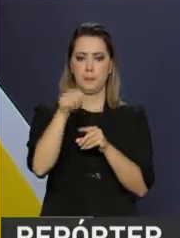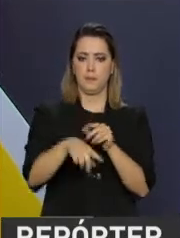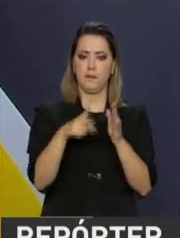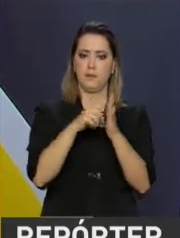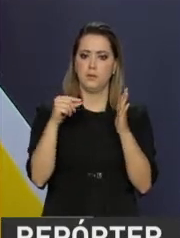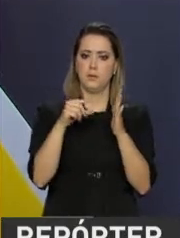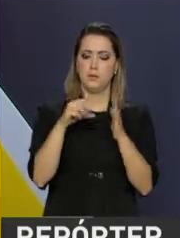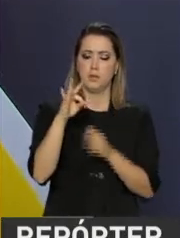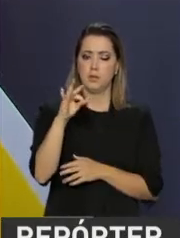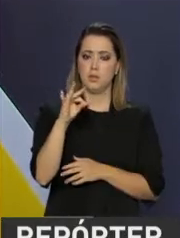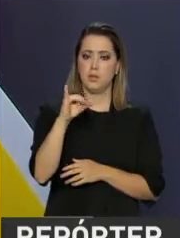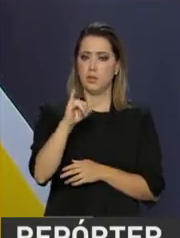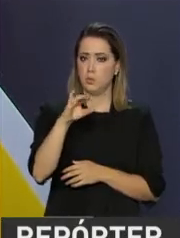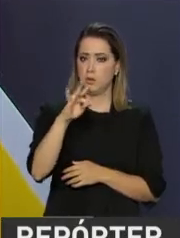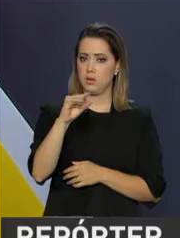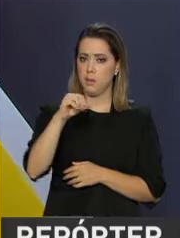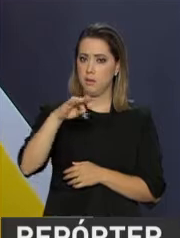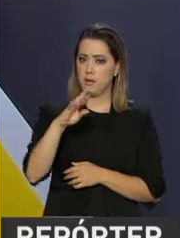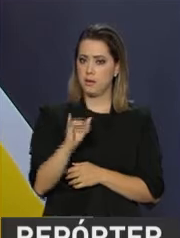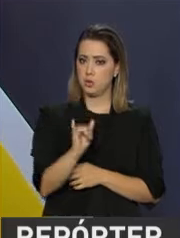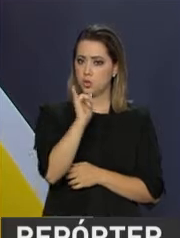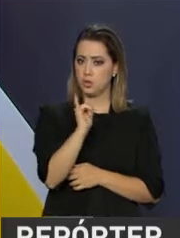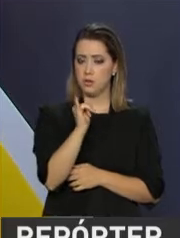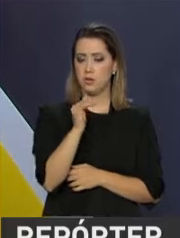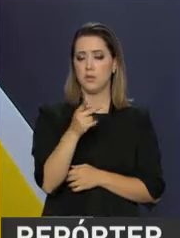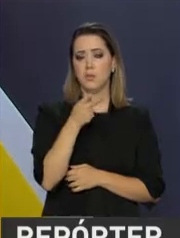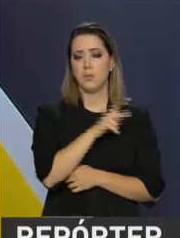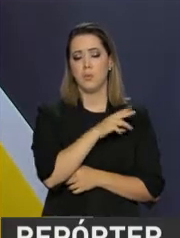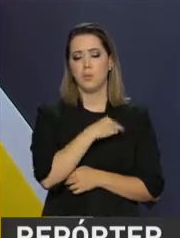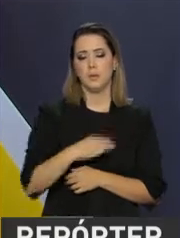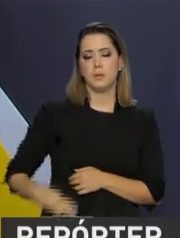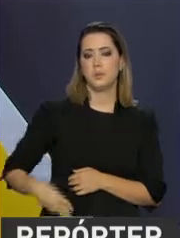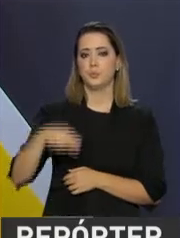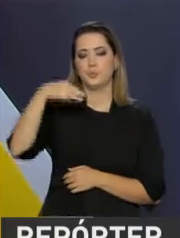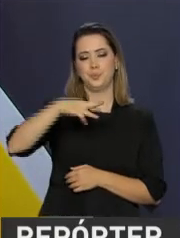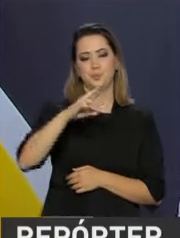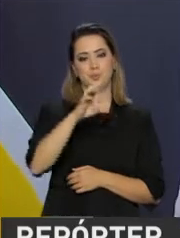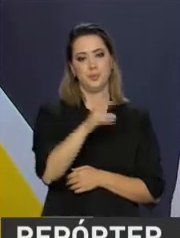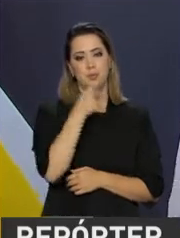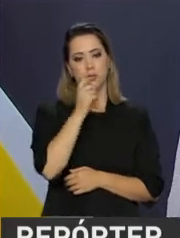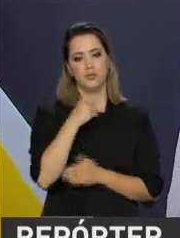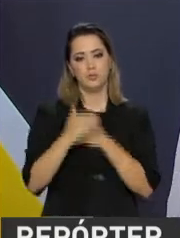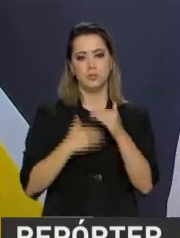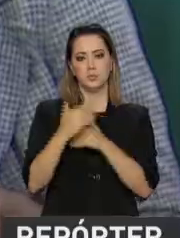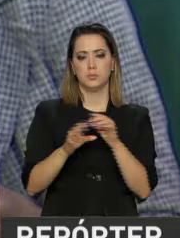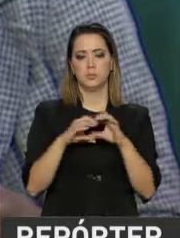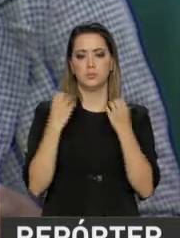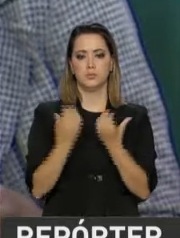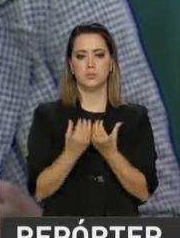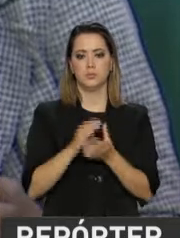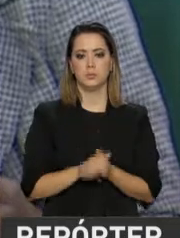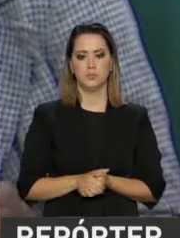no palácio do itamaraty o ministro das relações exteriores aloísio nunes citou alguns avanços da comunidade nós